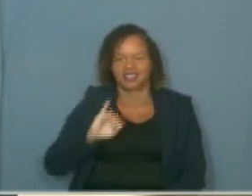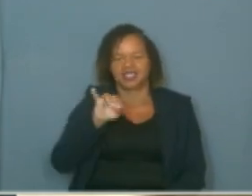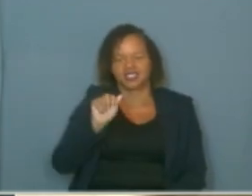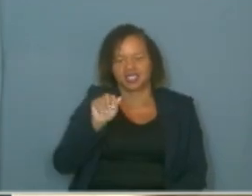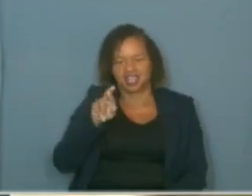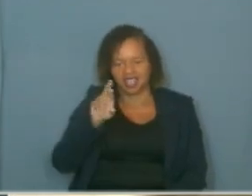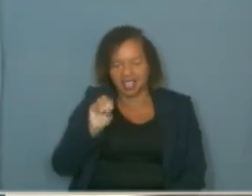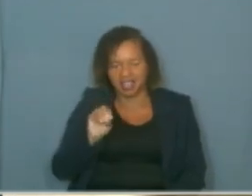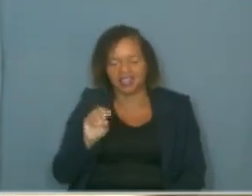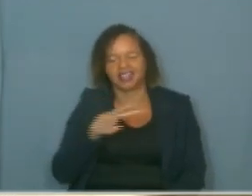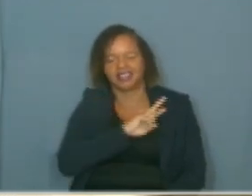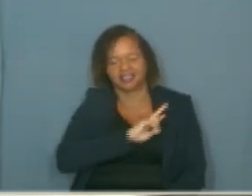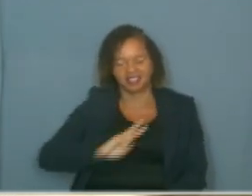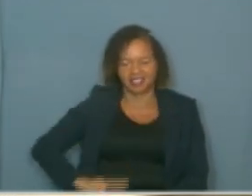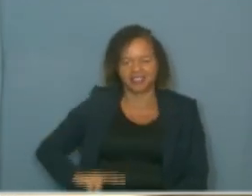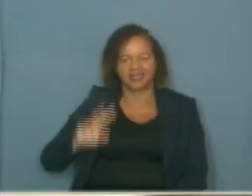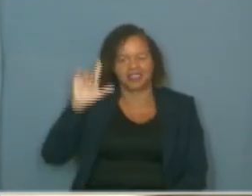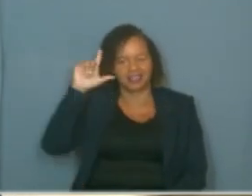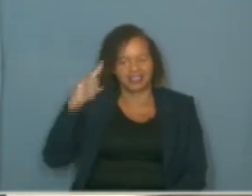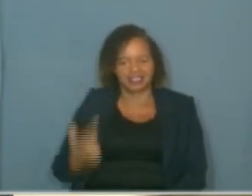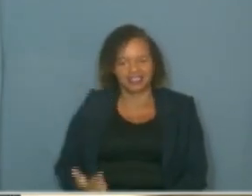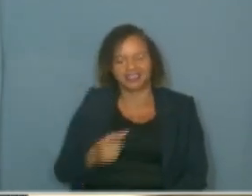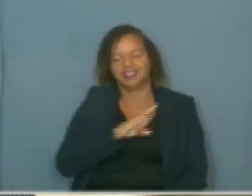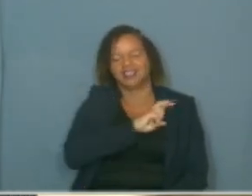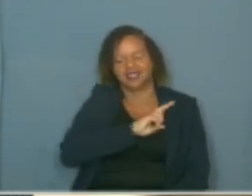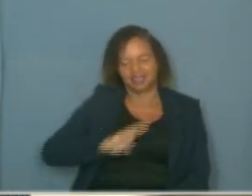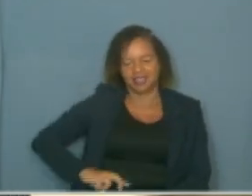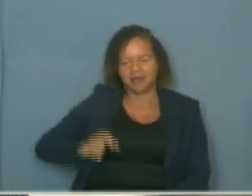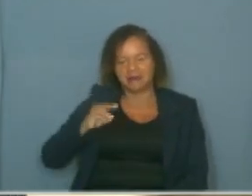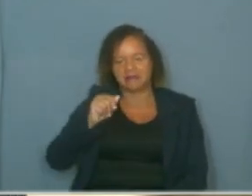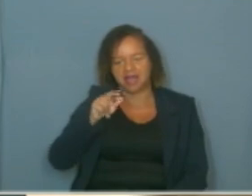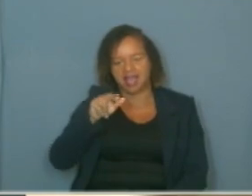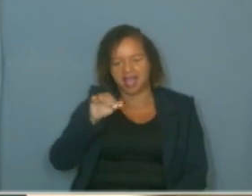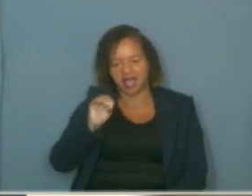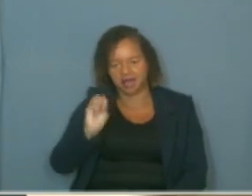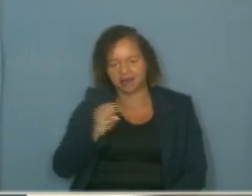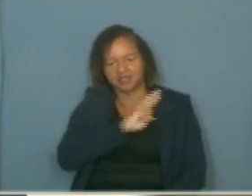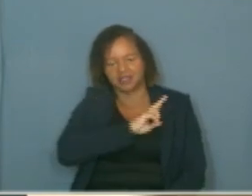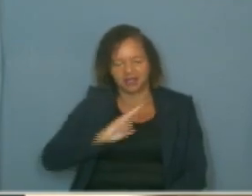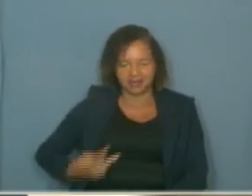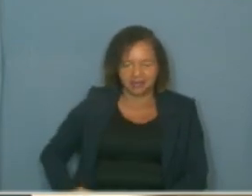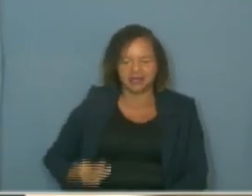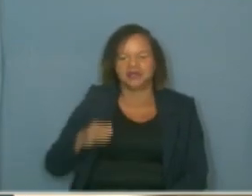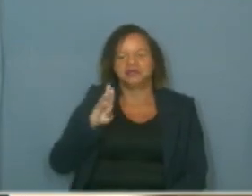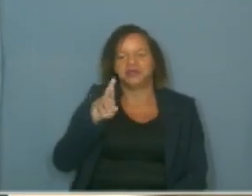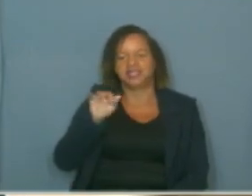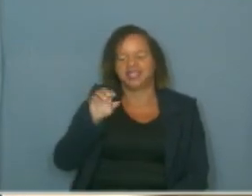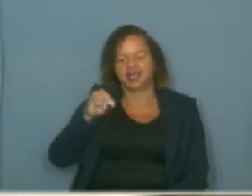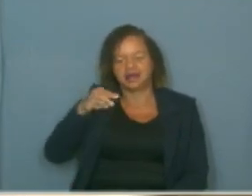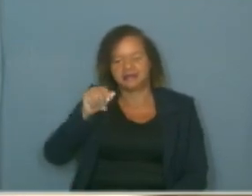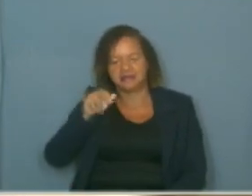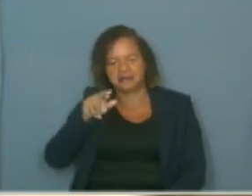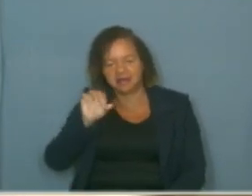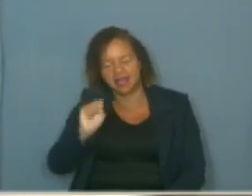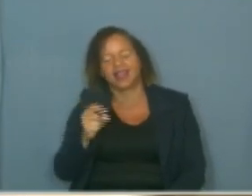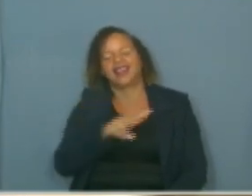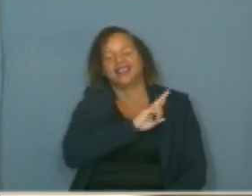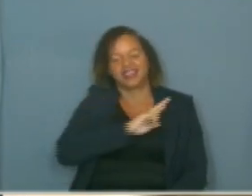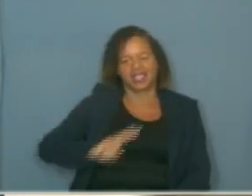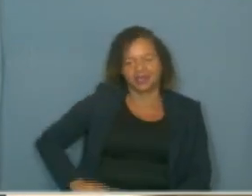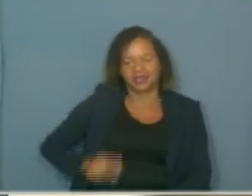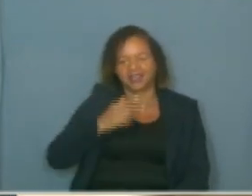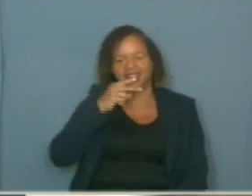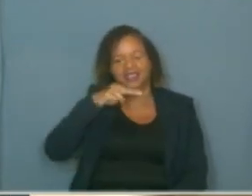à vereadora Liana Cirne, ao vereador Marco Aurélio Filho, ao vereador Marcos de Bria Júnior, à vereadora Natália de Menudo,